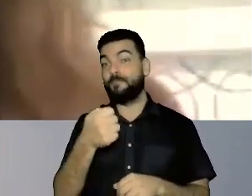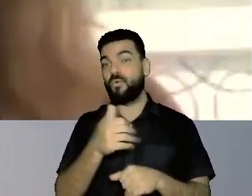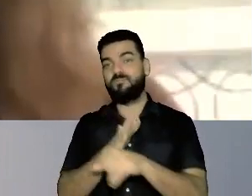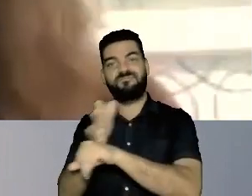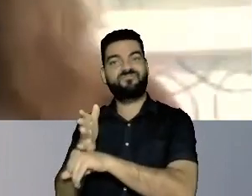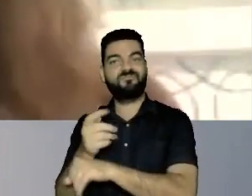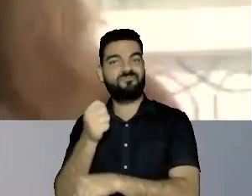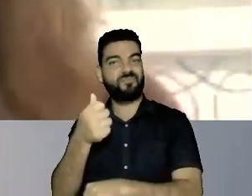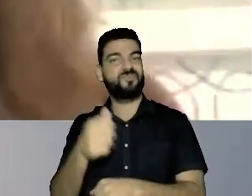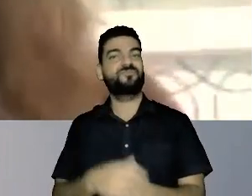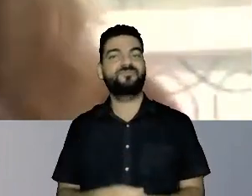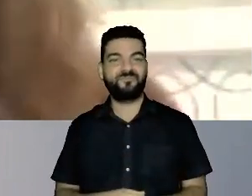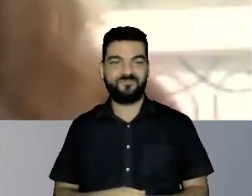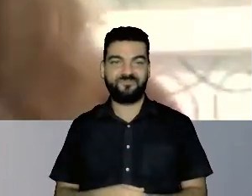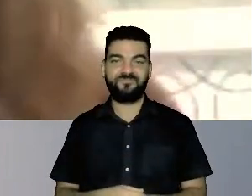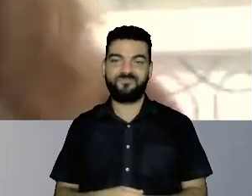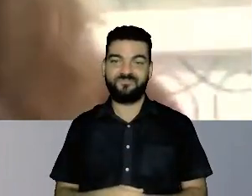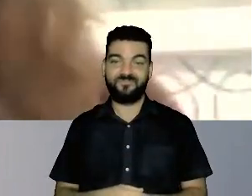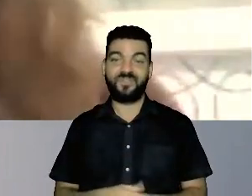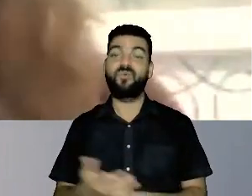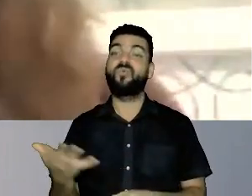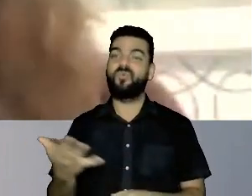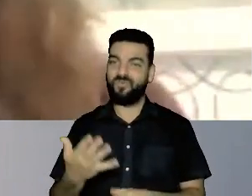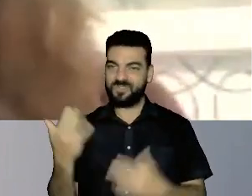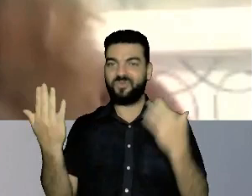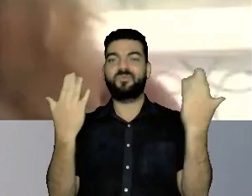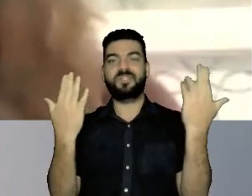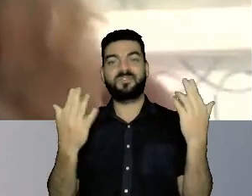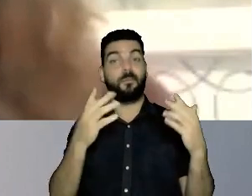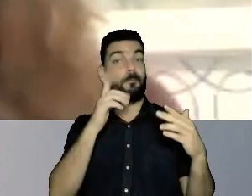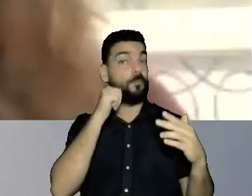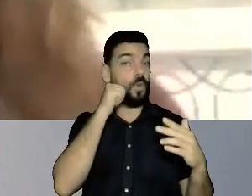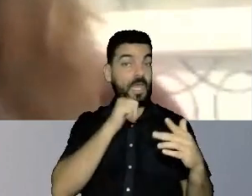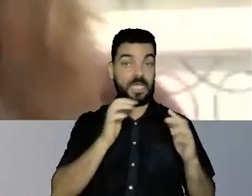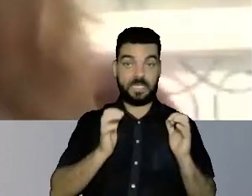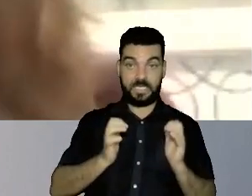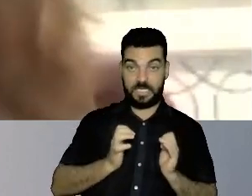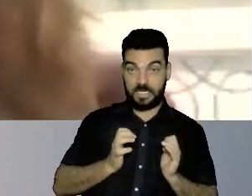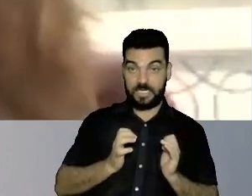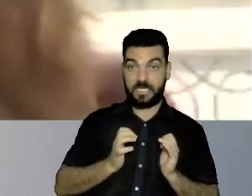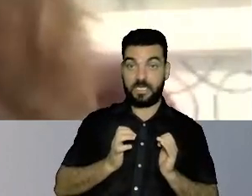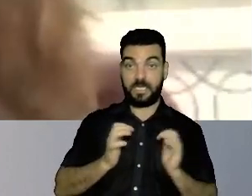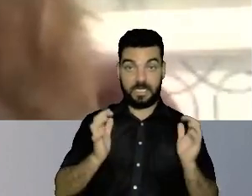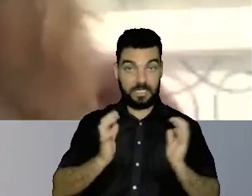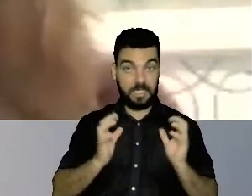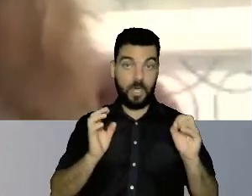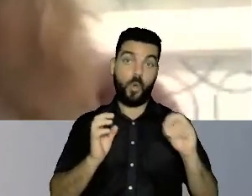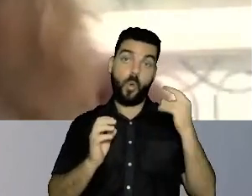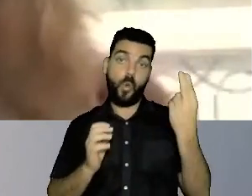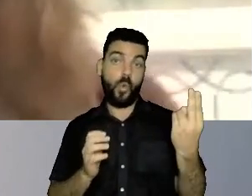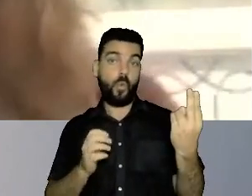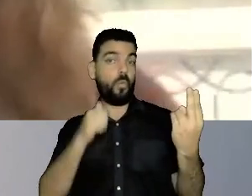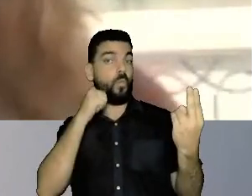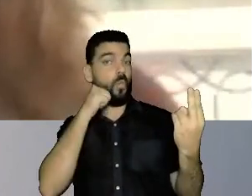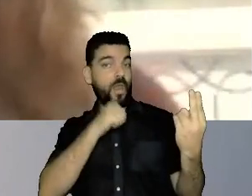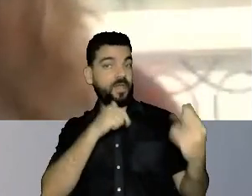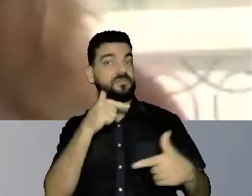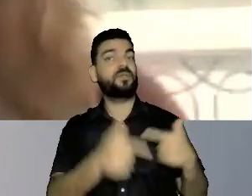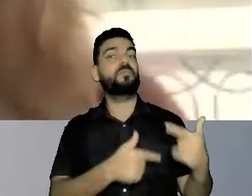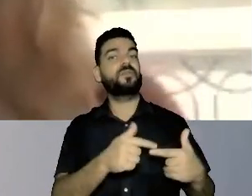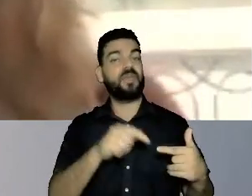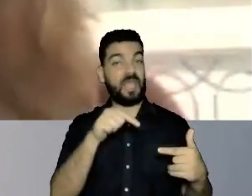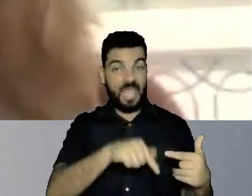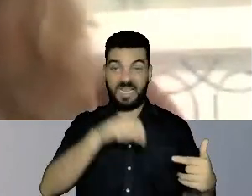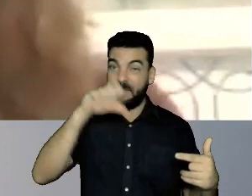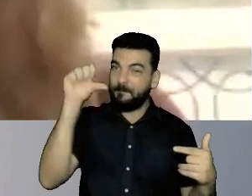consideradas. Então também tem uma questão social aí que diferencia a mulher que trabalha, né, com a mulher